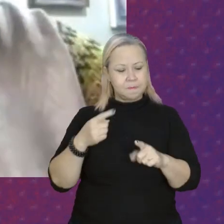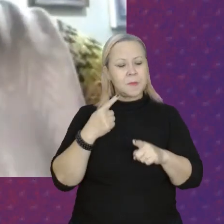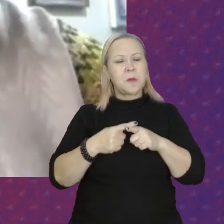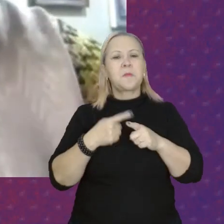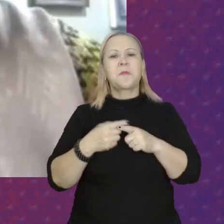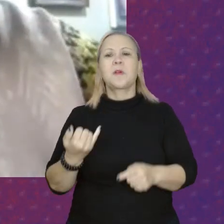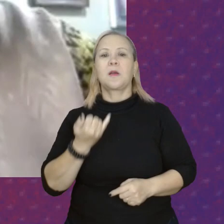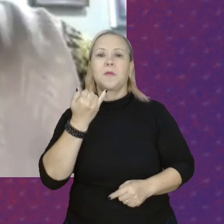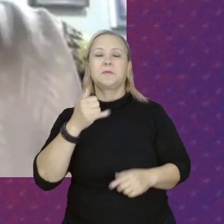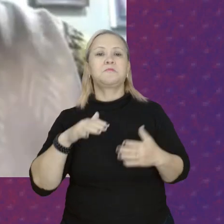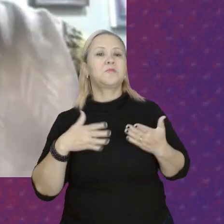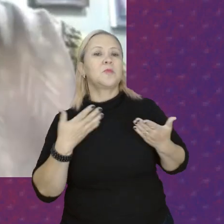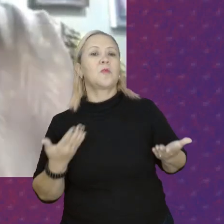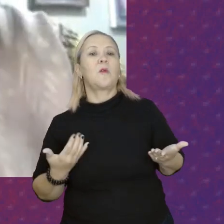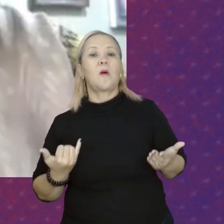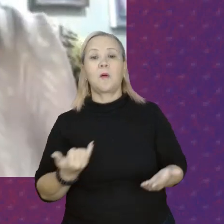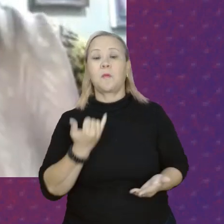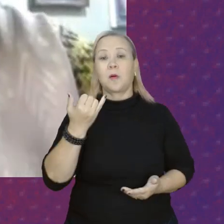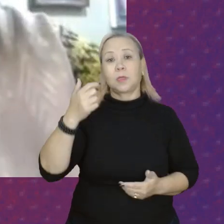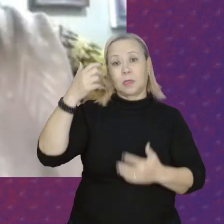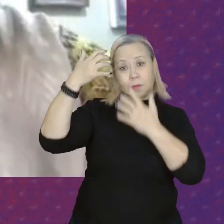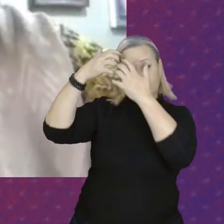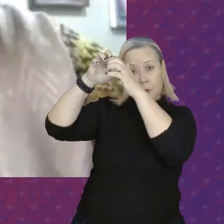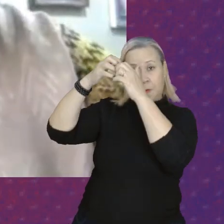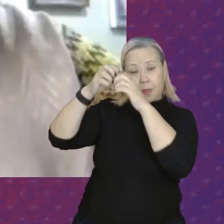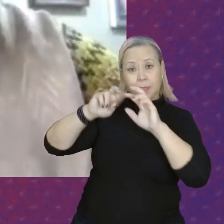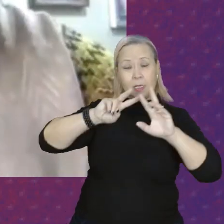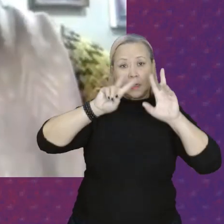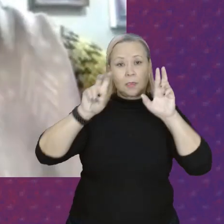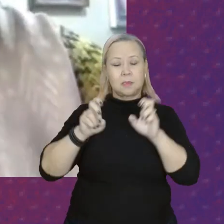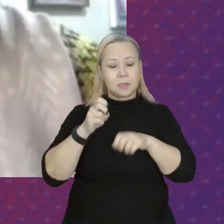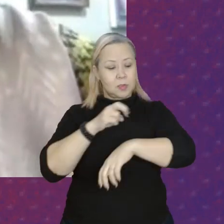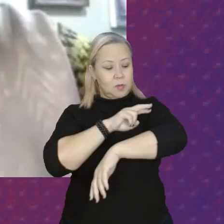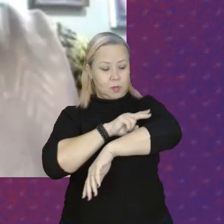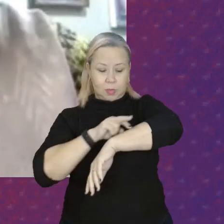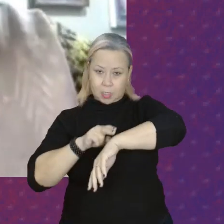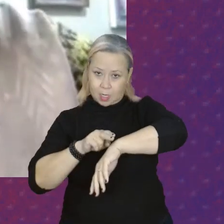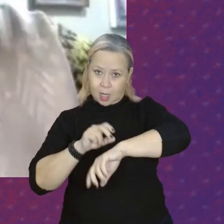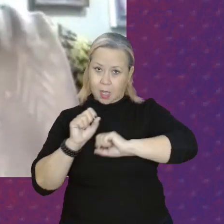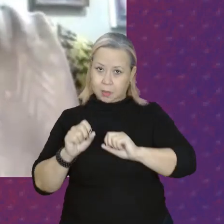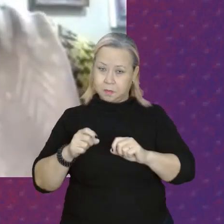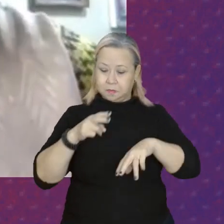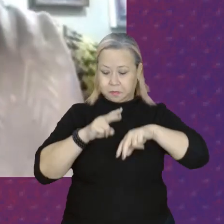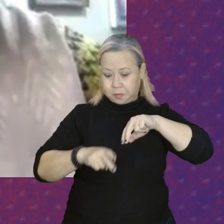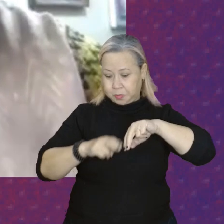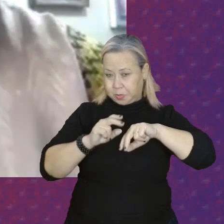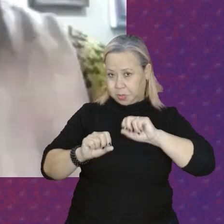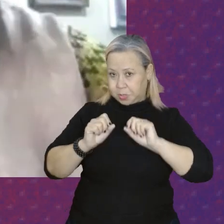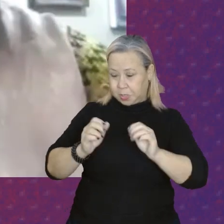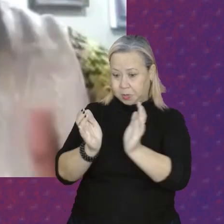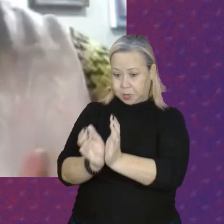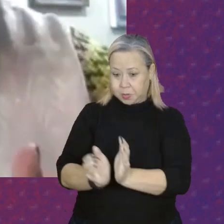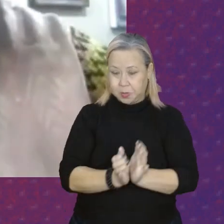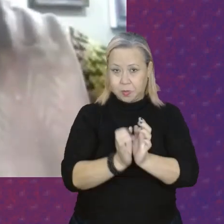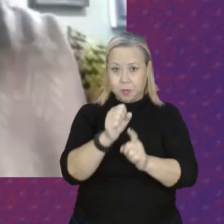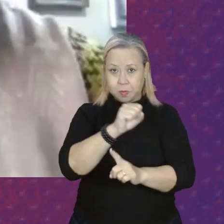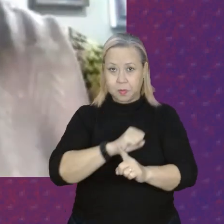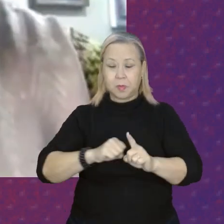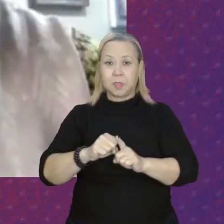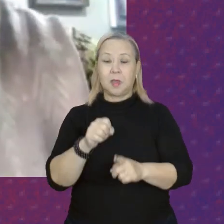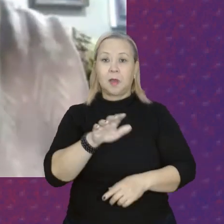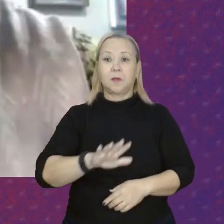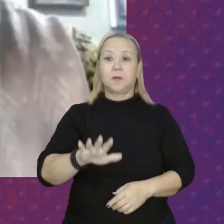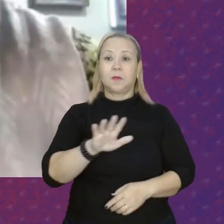né? Qual que é a importância de pensar as questões de raça, de gênero, classe, dentro do campo